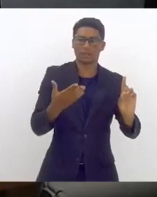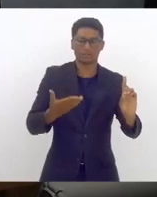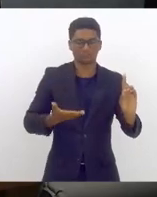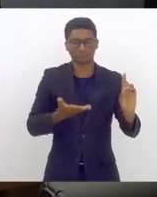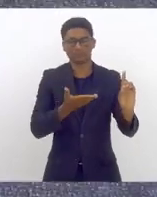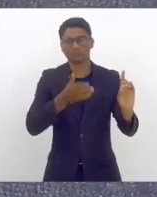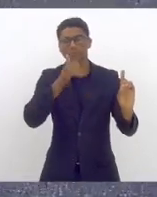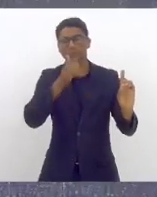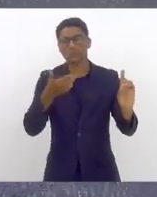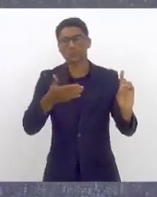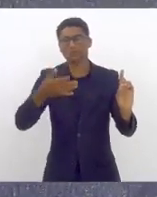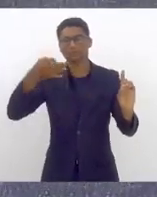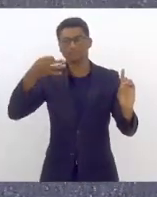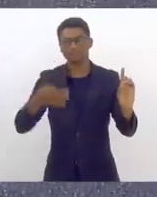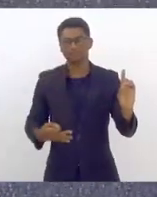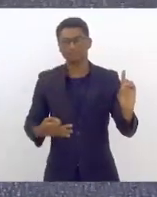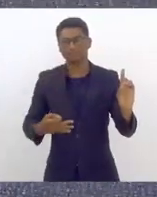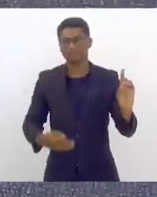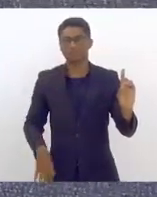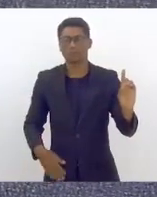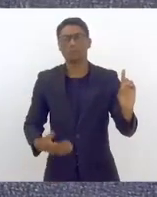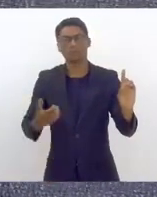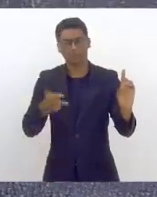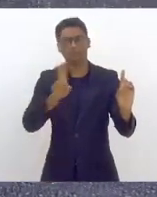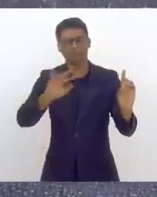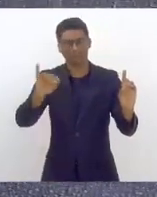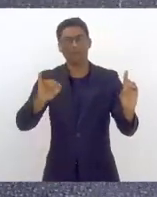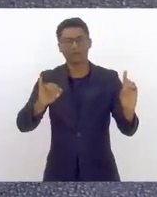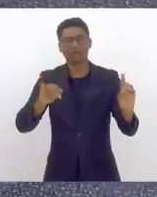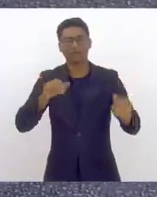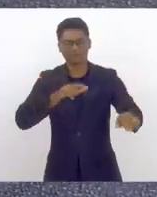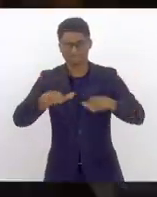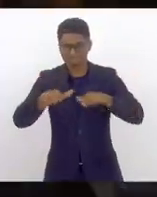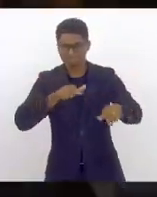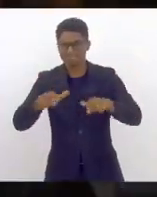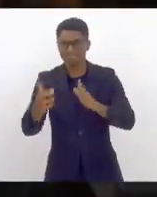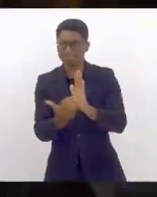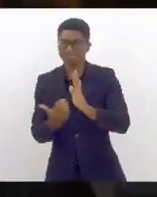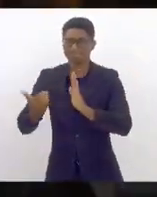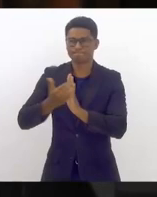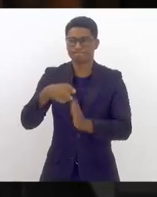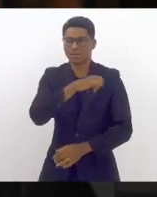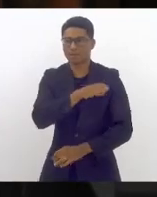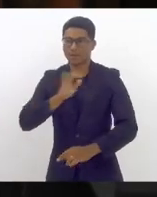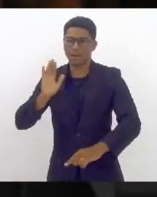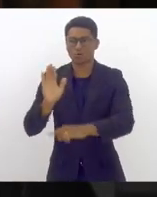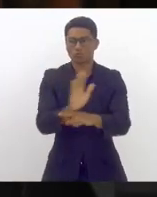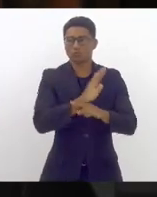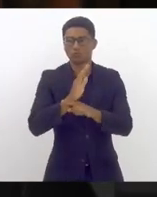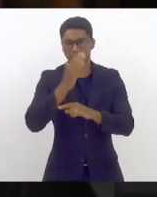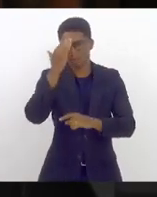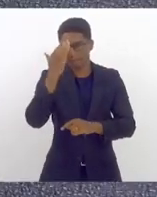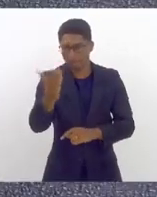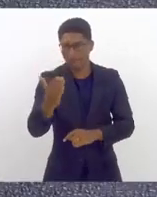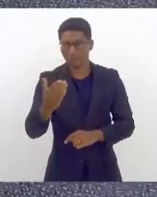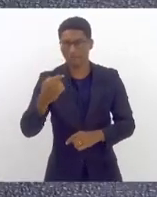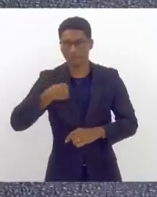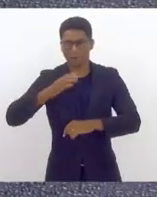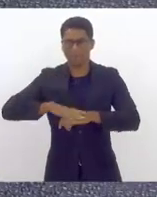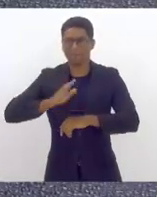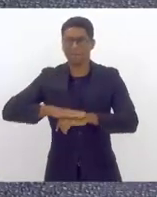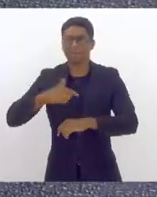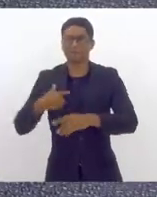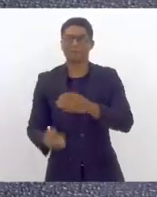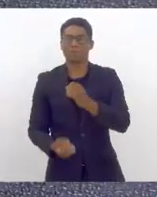mulher digna e que fez muito e que fará muito ainda na luta pelo Rio de Janeiro. Muito obrigado e uma honra ter sido o autor